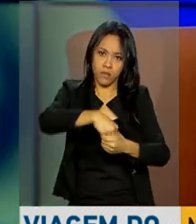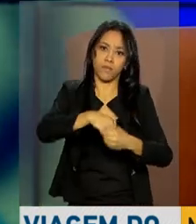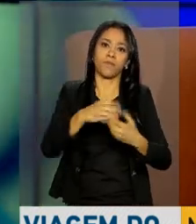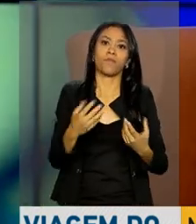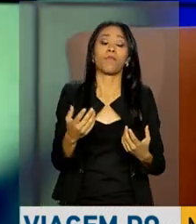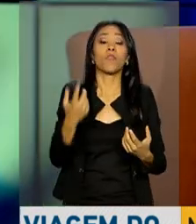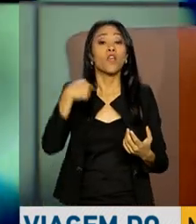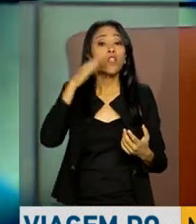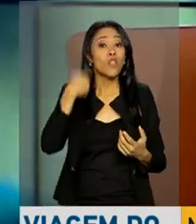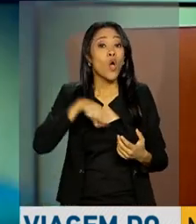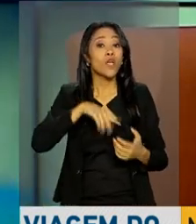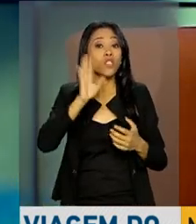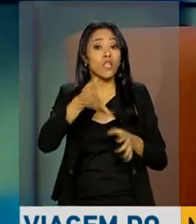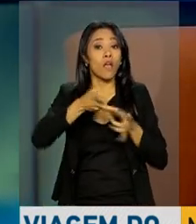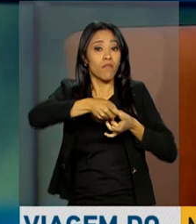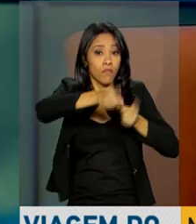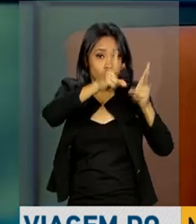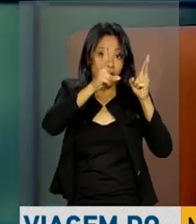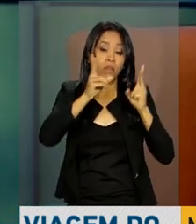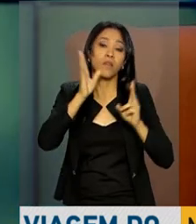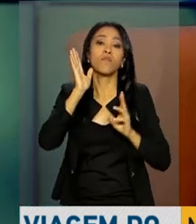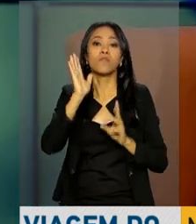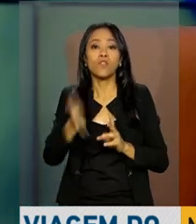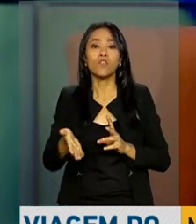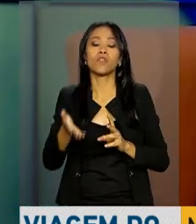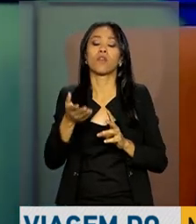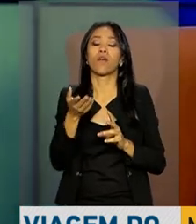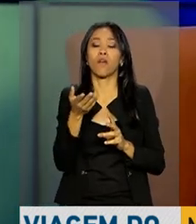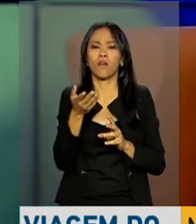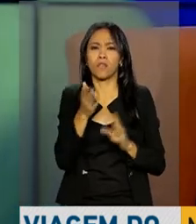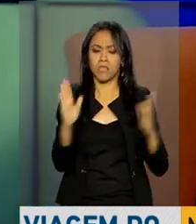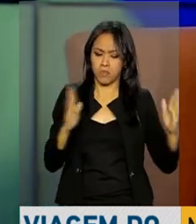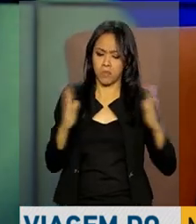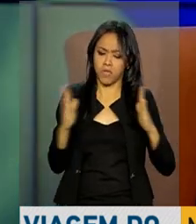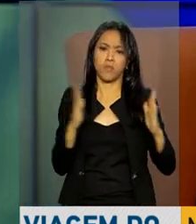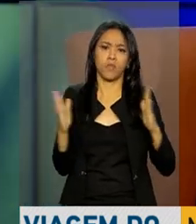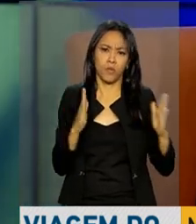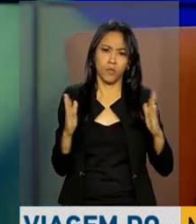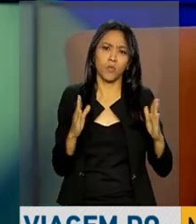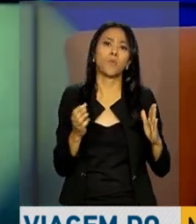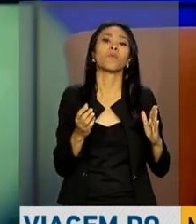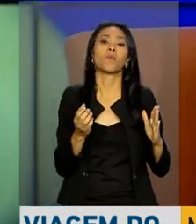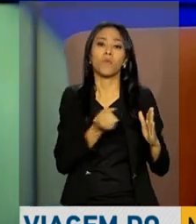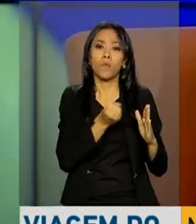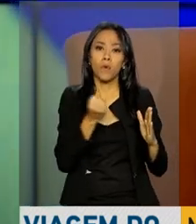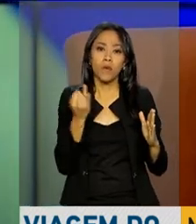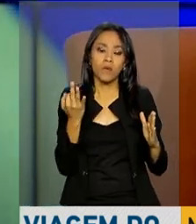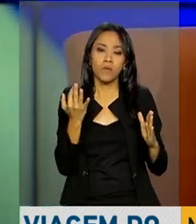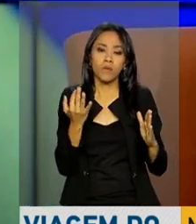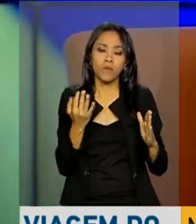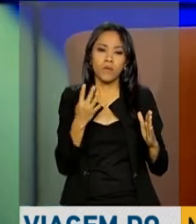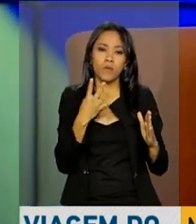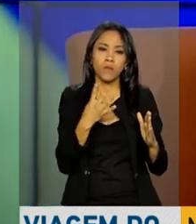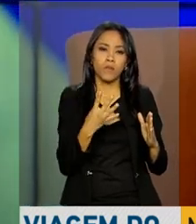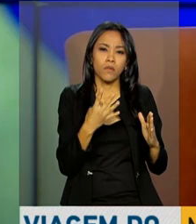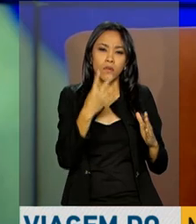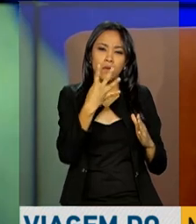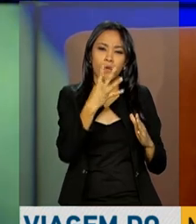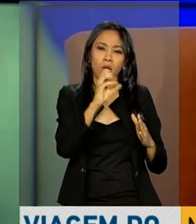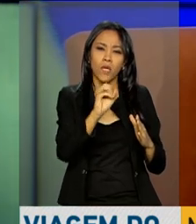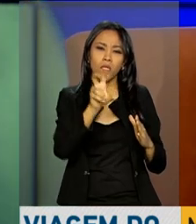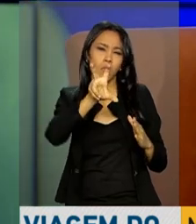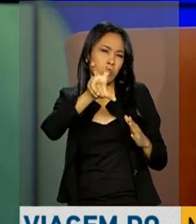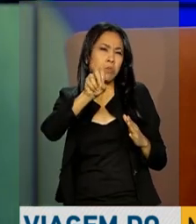a concessões e privatizações, neste breve período de governo, cerca de 40 ou 50